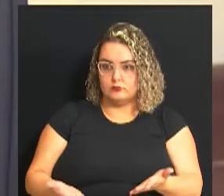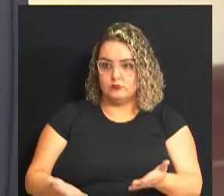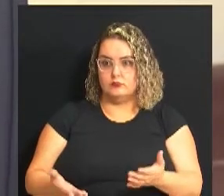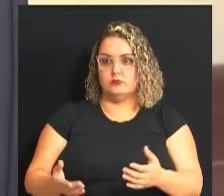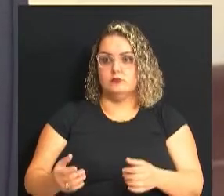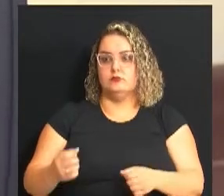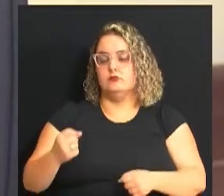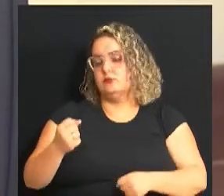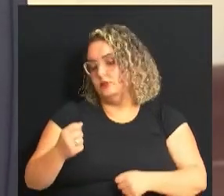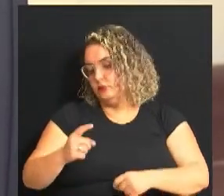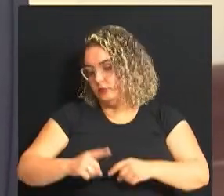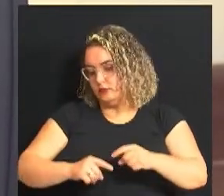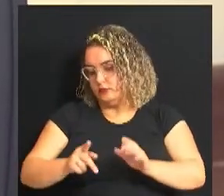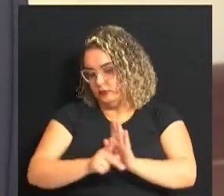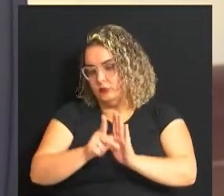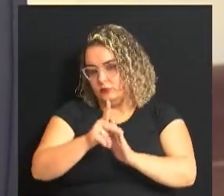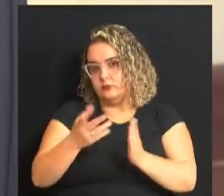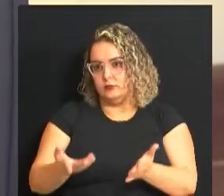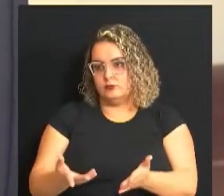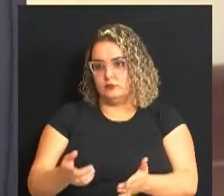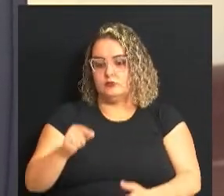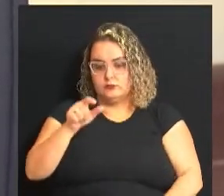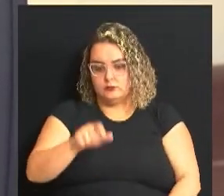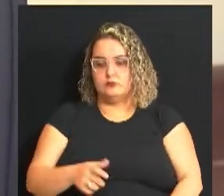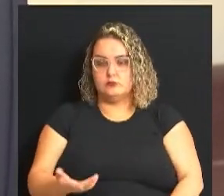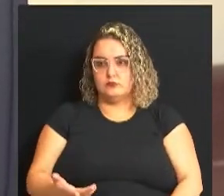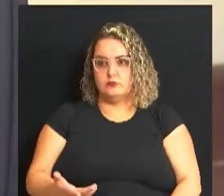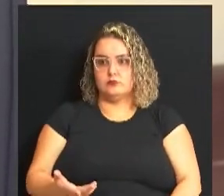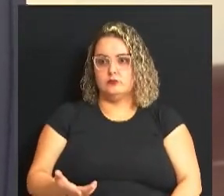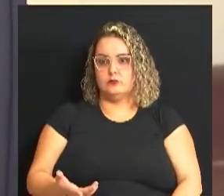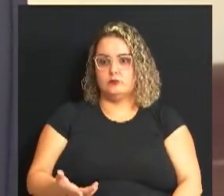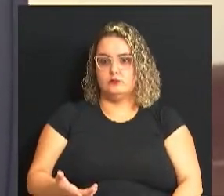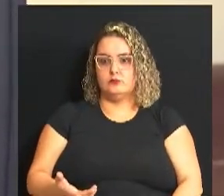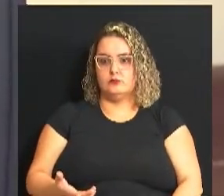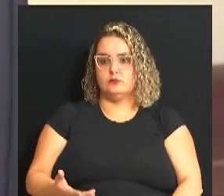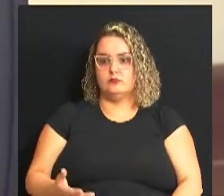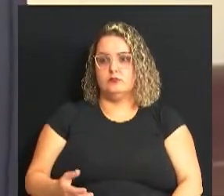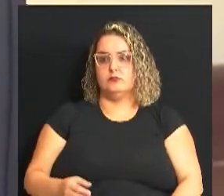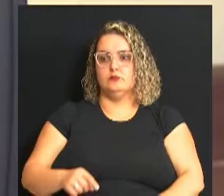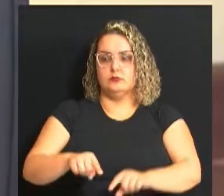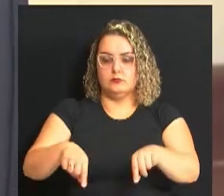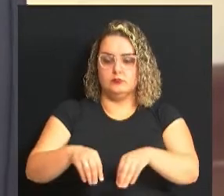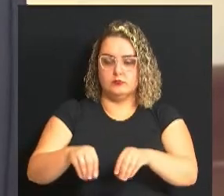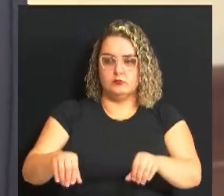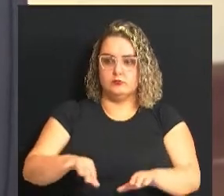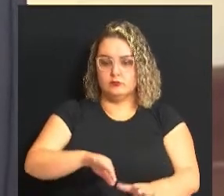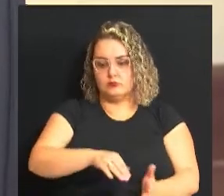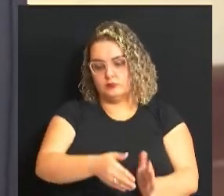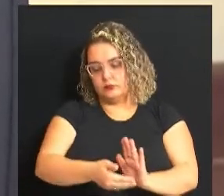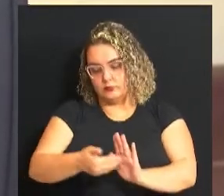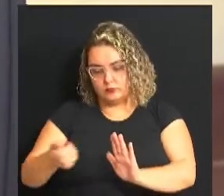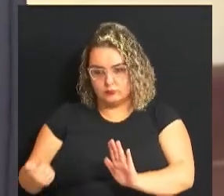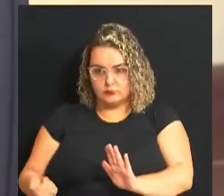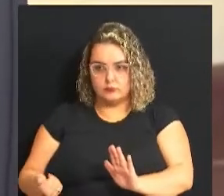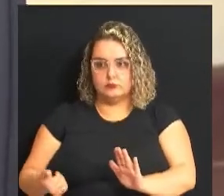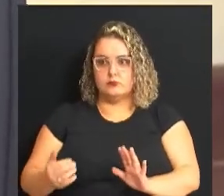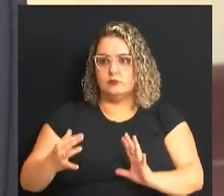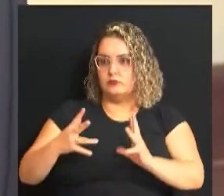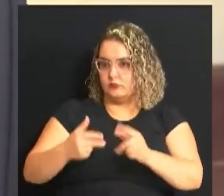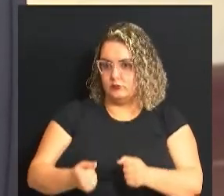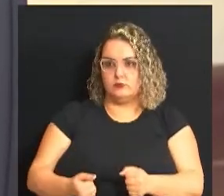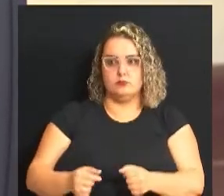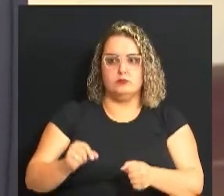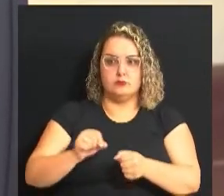essa pessoa, nós comercializamos o lote. Descontada a benfeitoria que ela fez sobre o imóvel, apenas